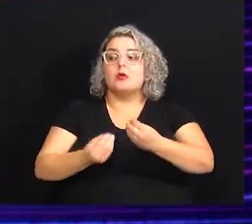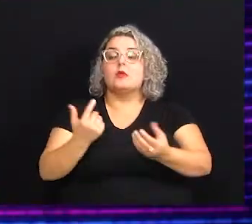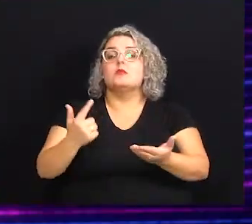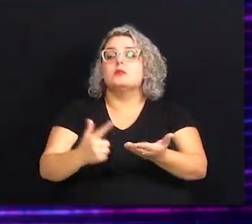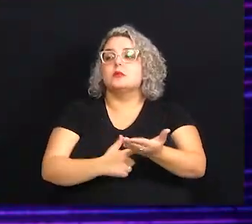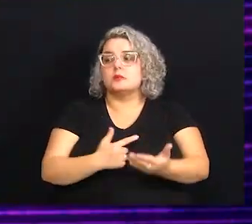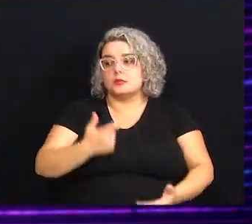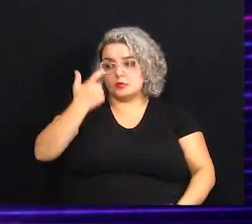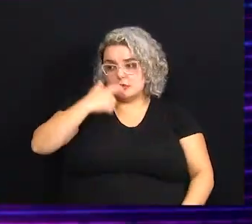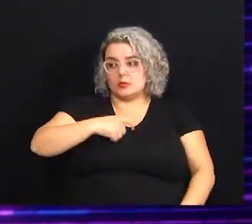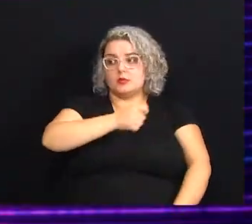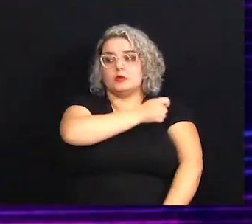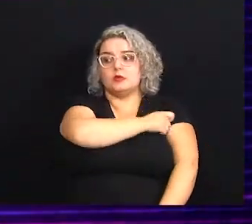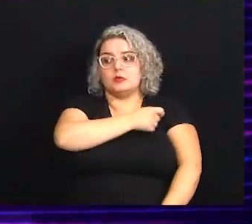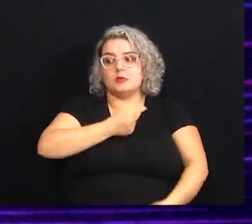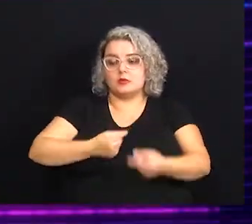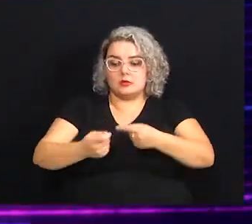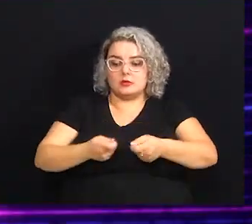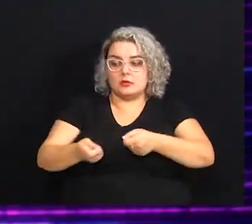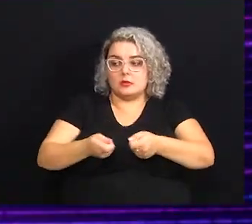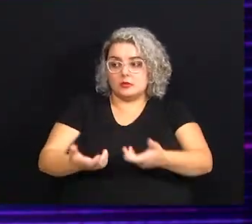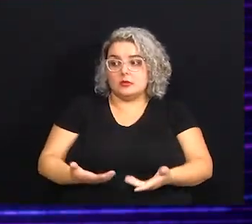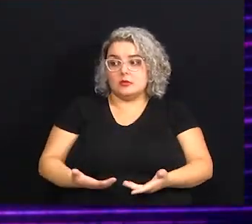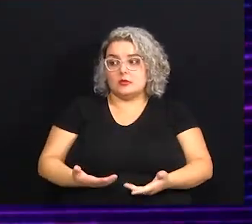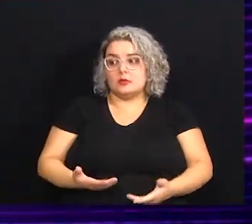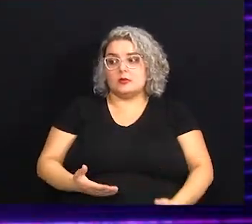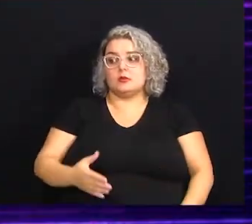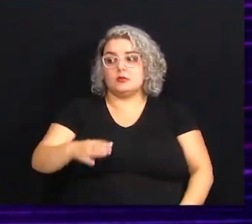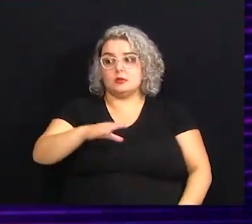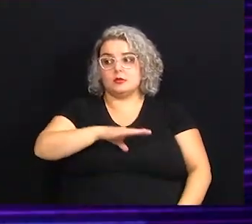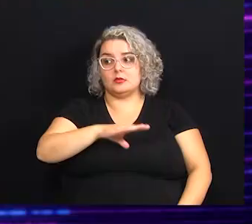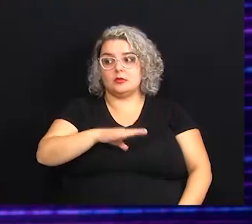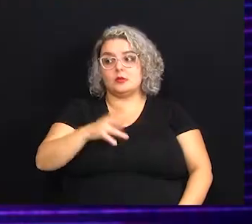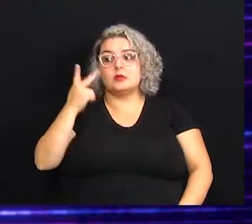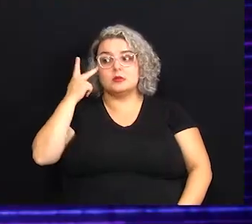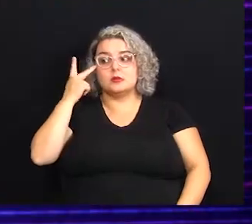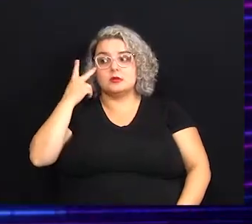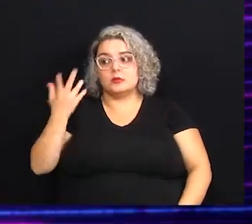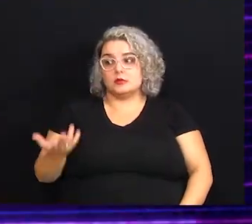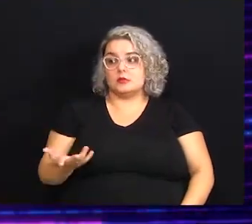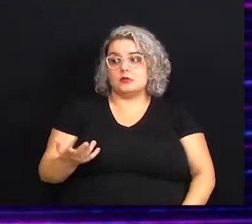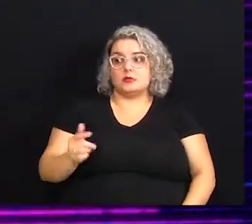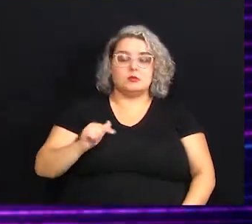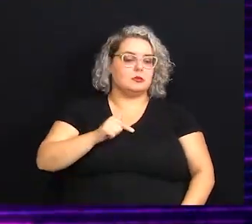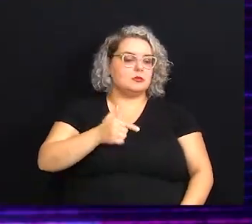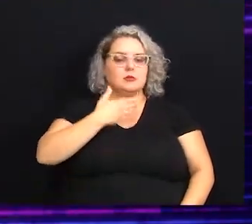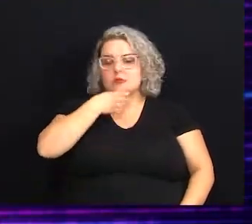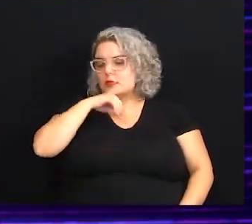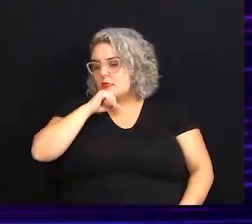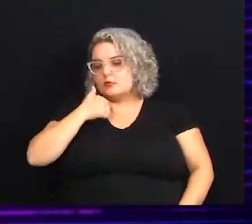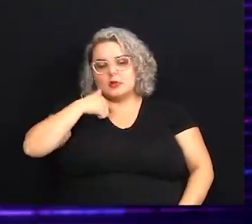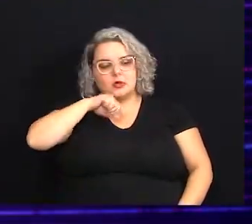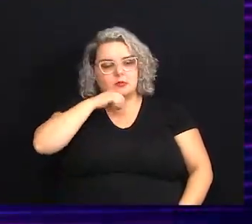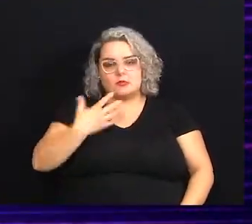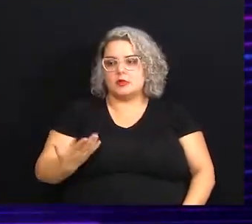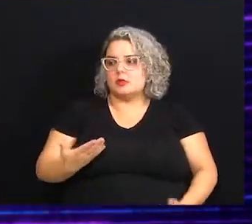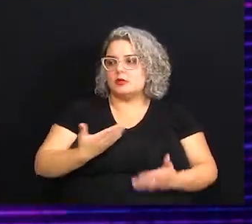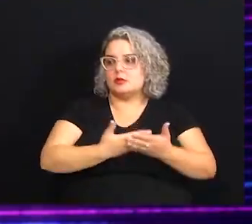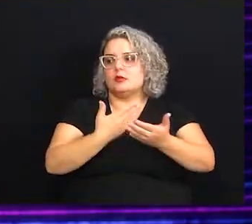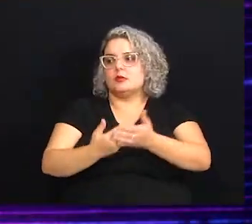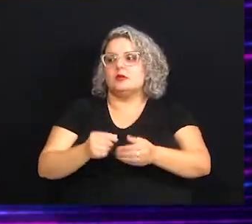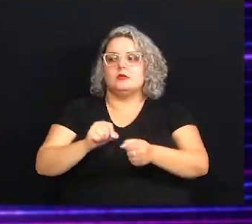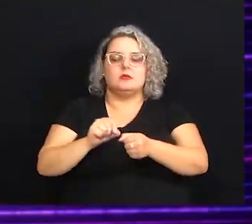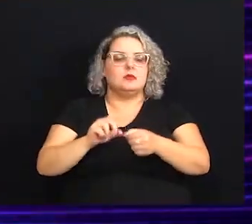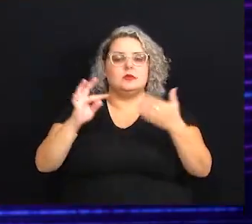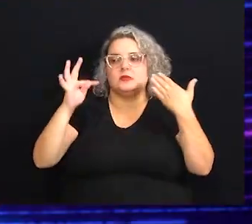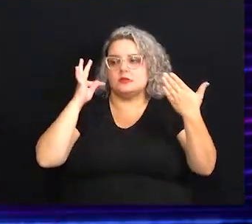surgiu. Eu sou um aluno de economia agora, que mora na cidade de São Paulo, não tenho pais estudiosos, não tenho pais psiquiatras, fiz terapia